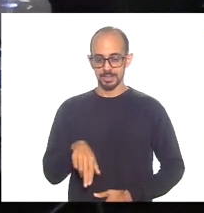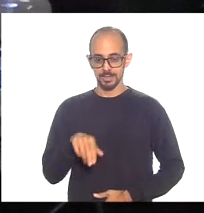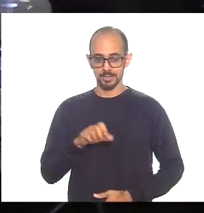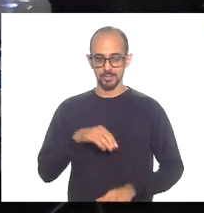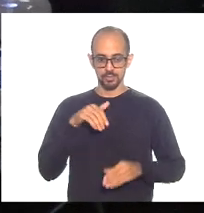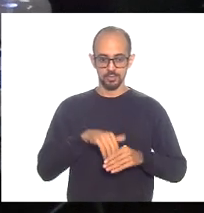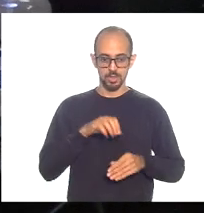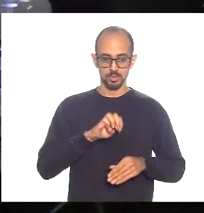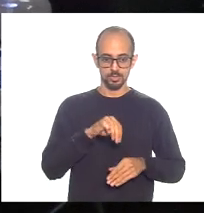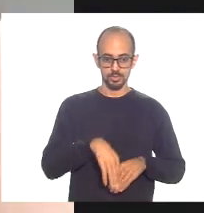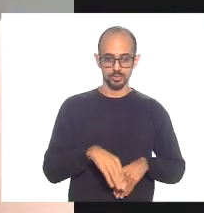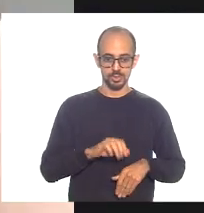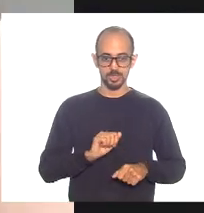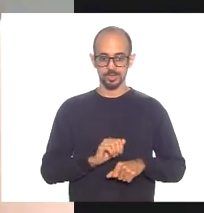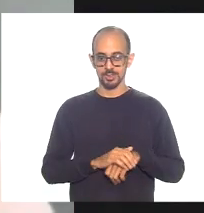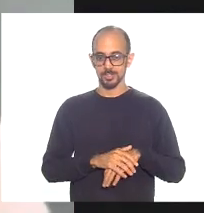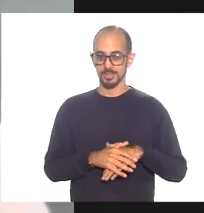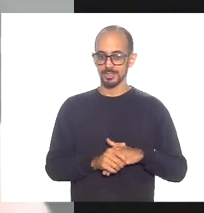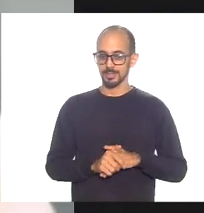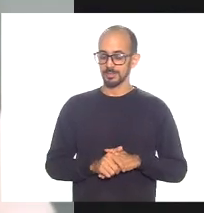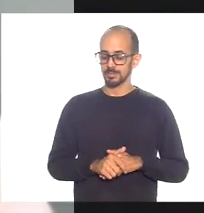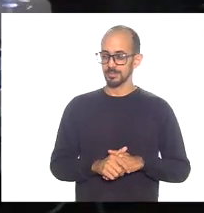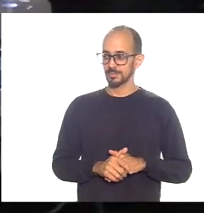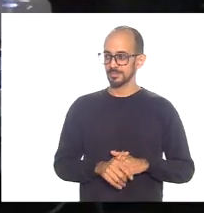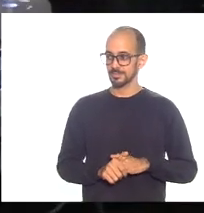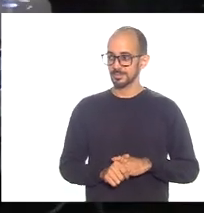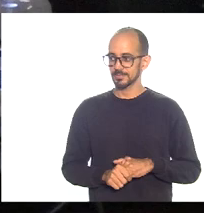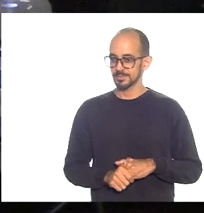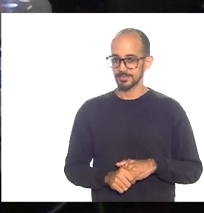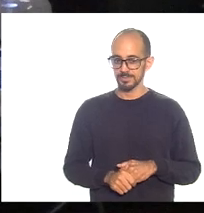Favorável, presidente Tiaju. Favorável.